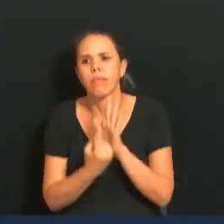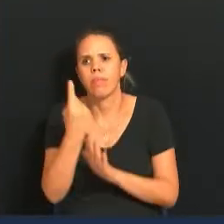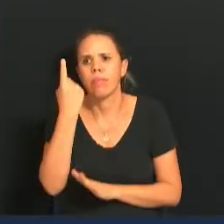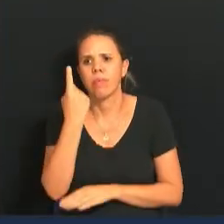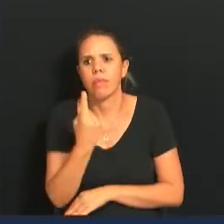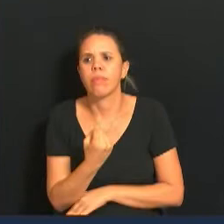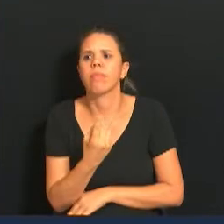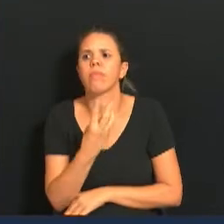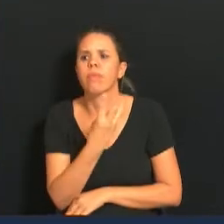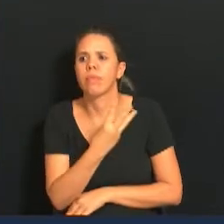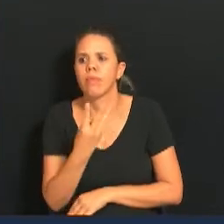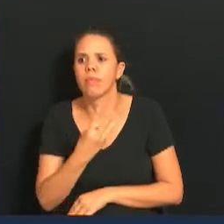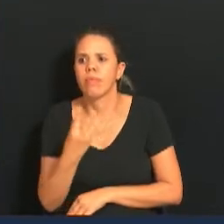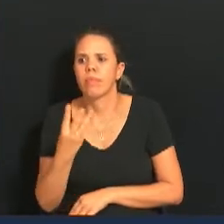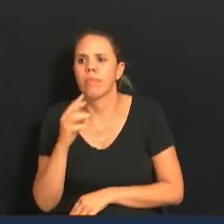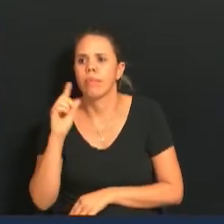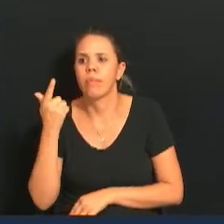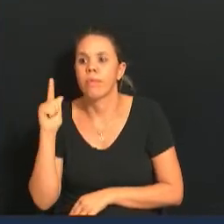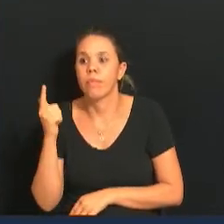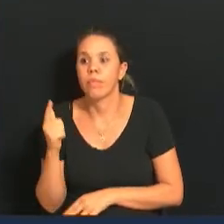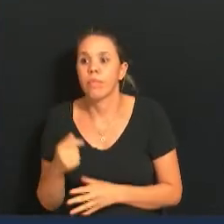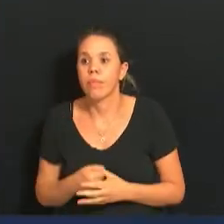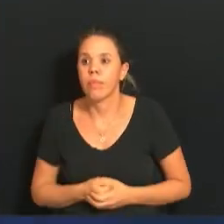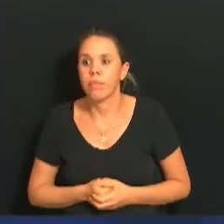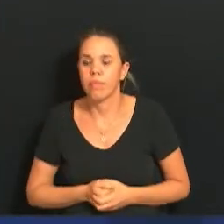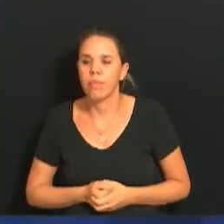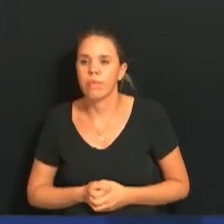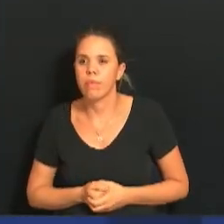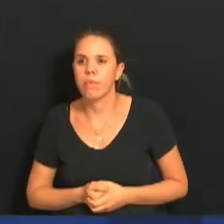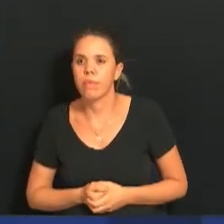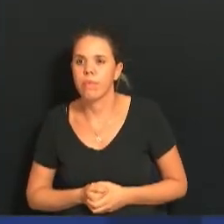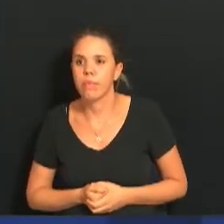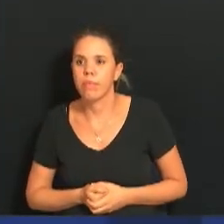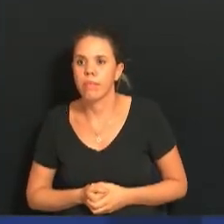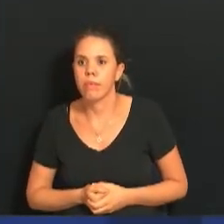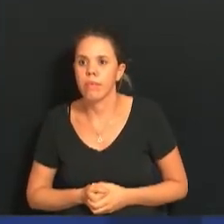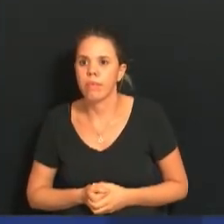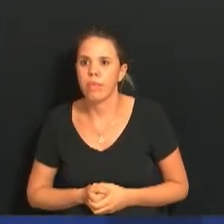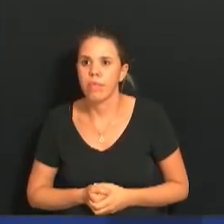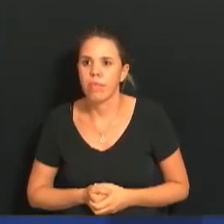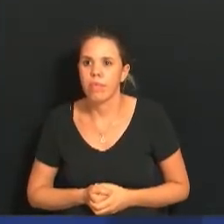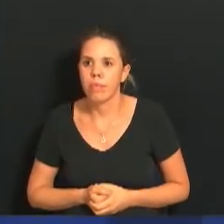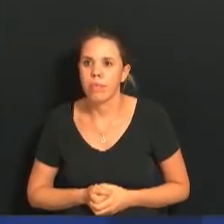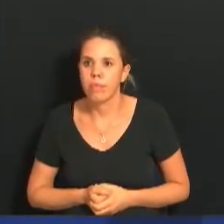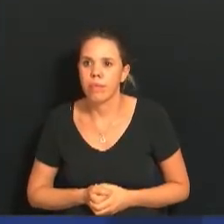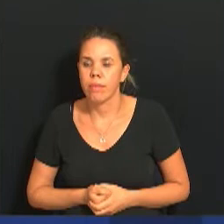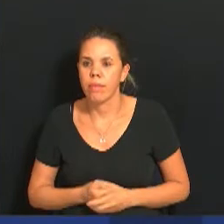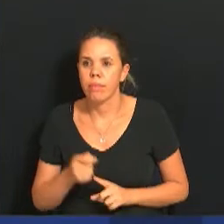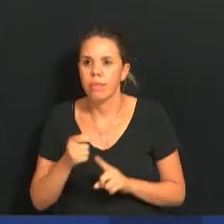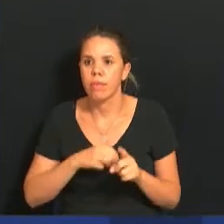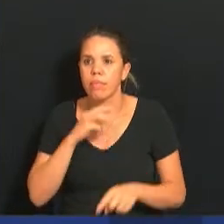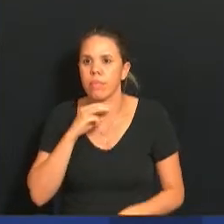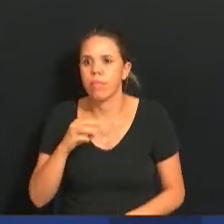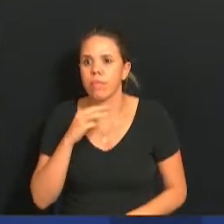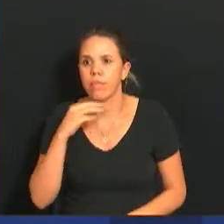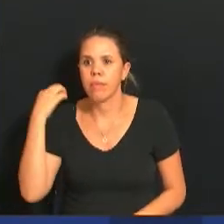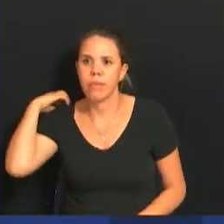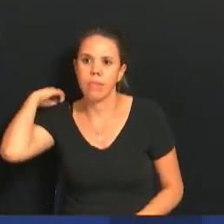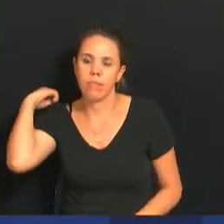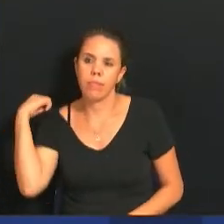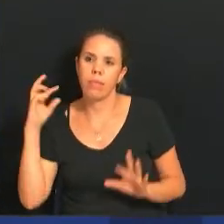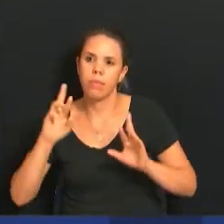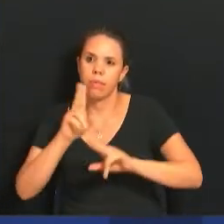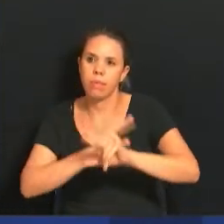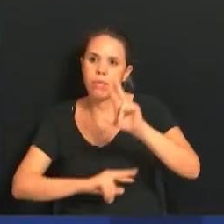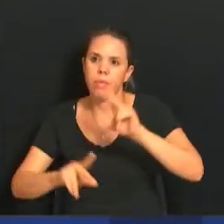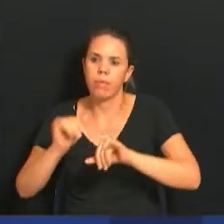podendo chegar aos 33 graus aqui em Campinas. O mês de março é quando ocorrem